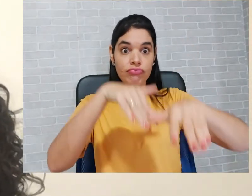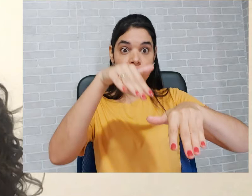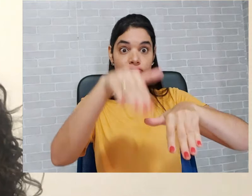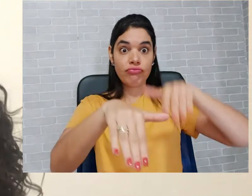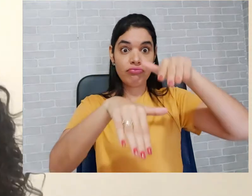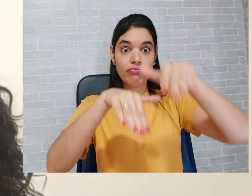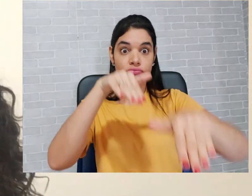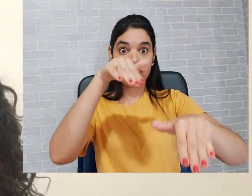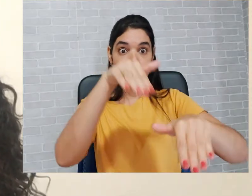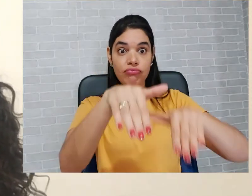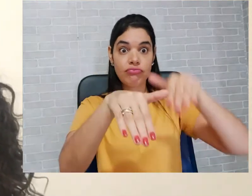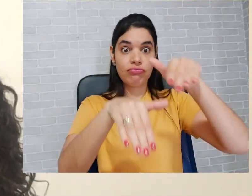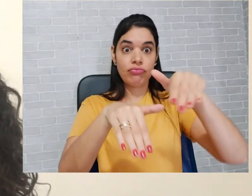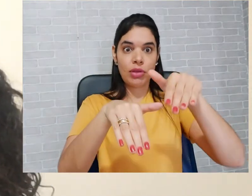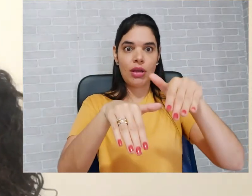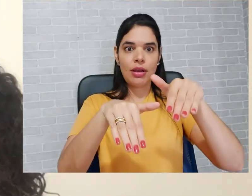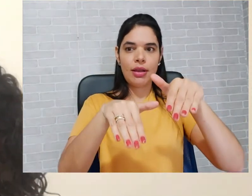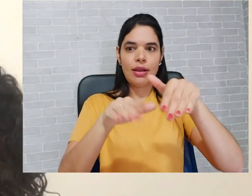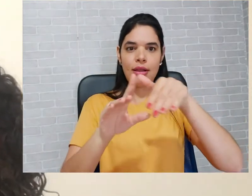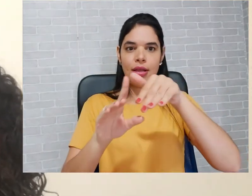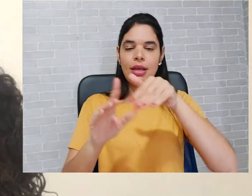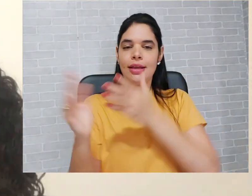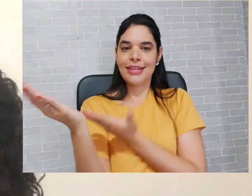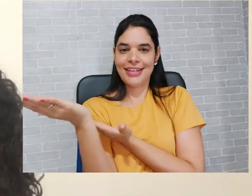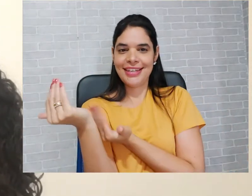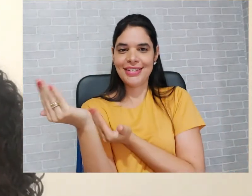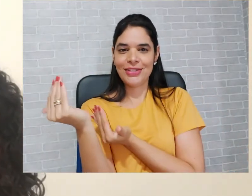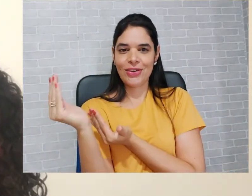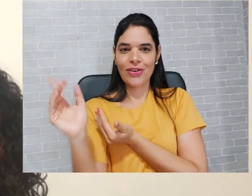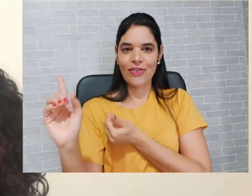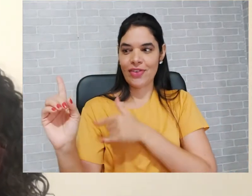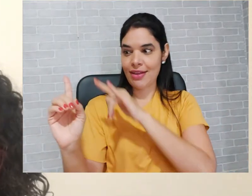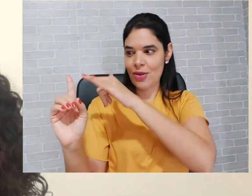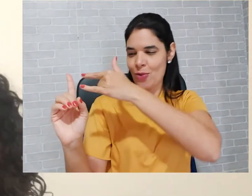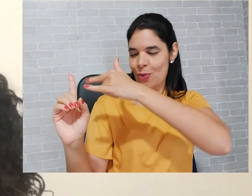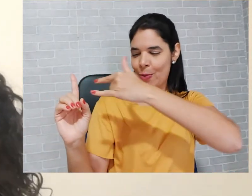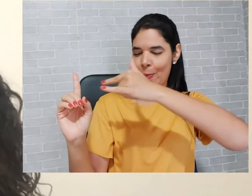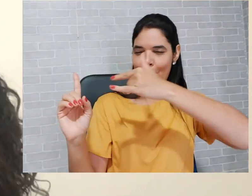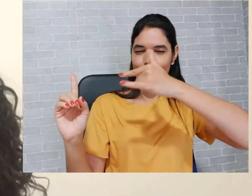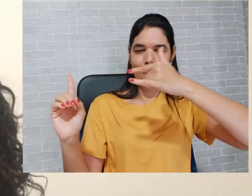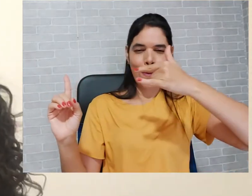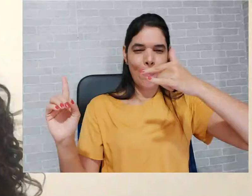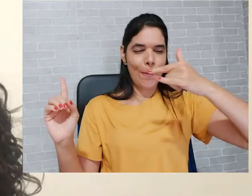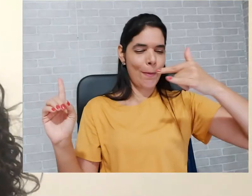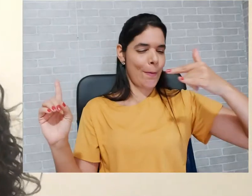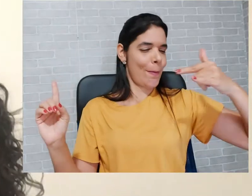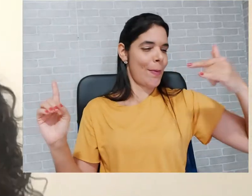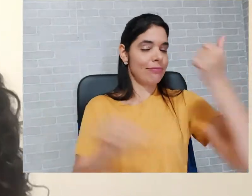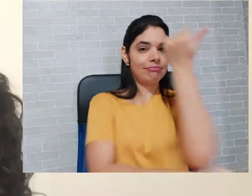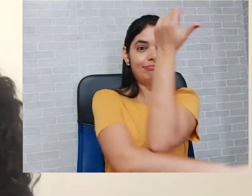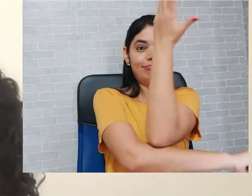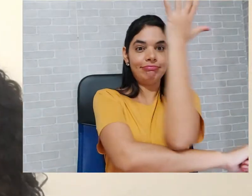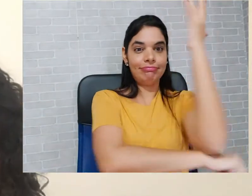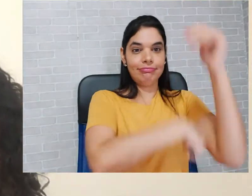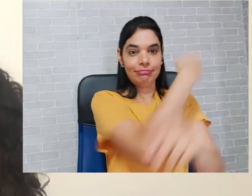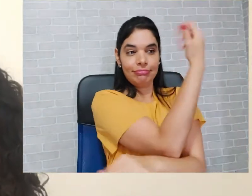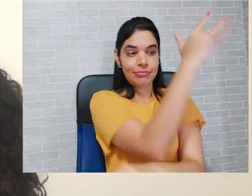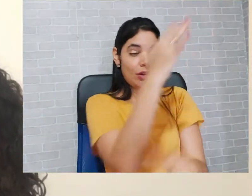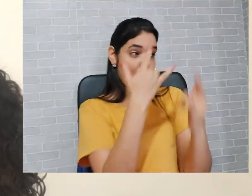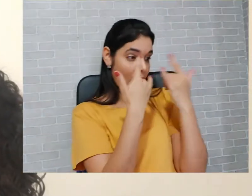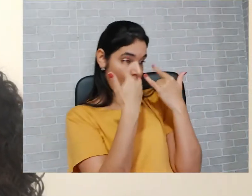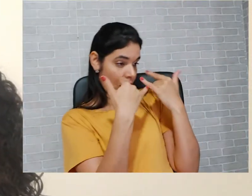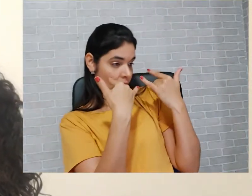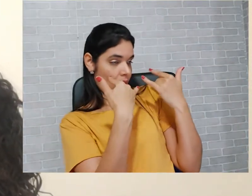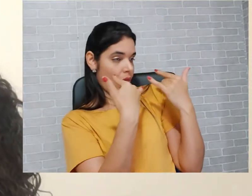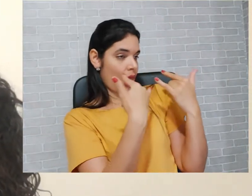Ela seduz os jovens, levando-os para dentro da floresta, e quando eles percebem já é tarde